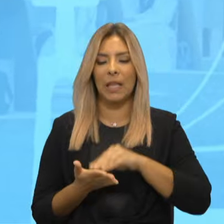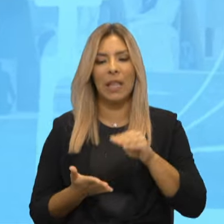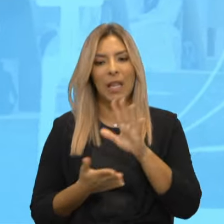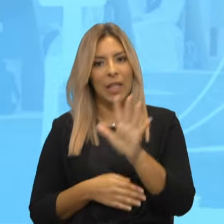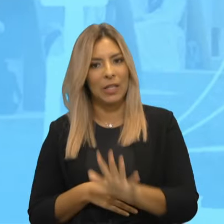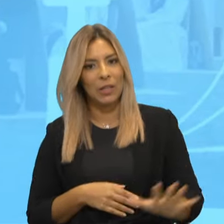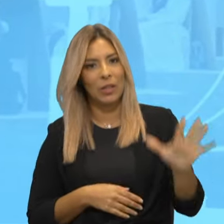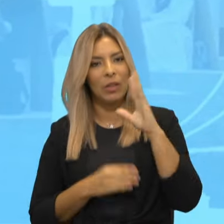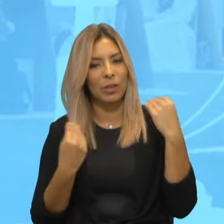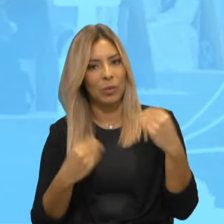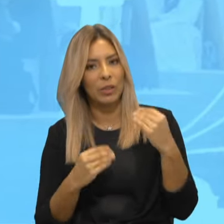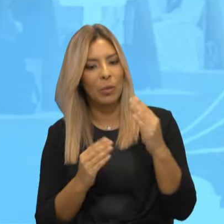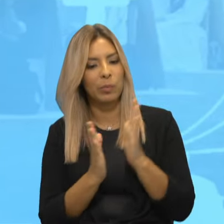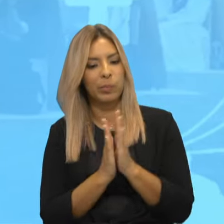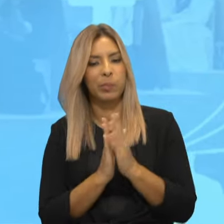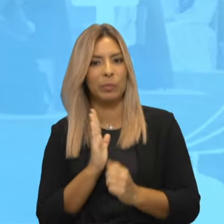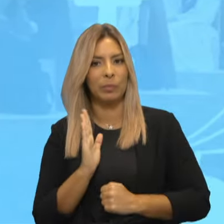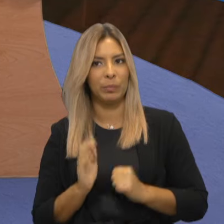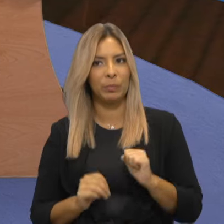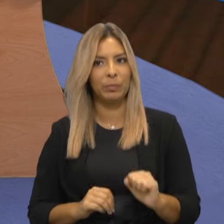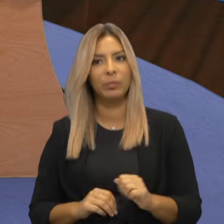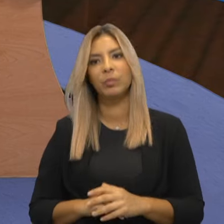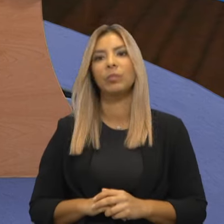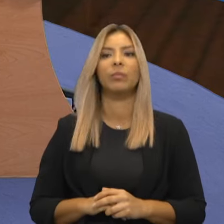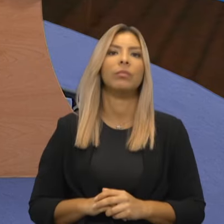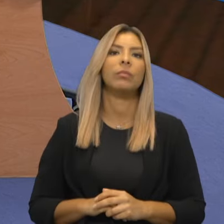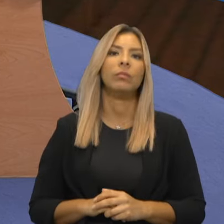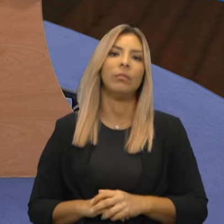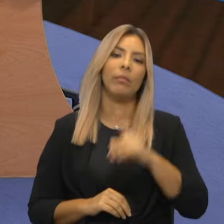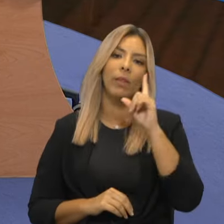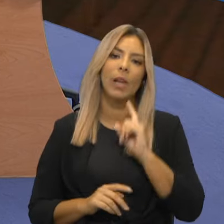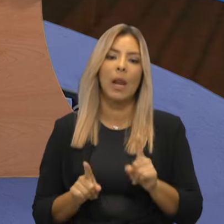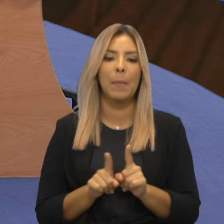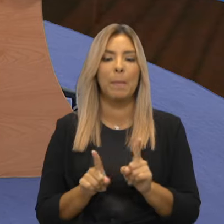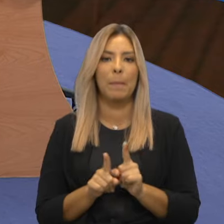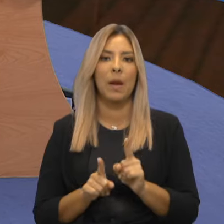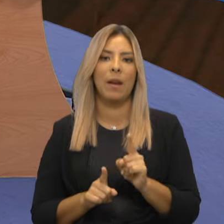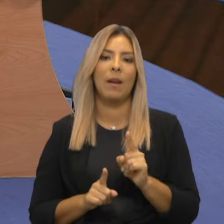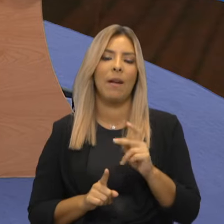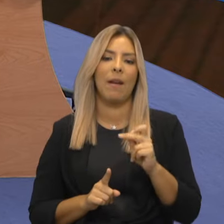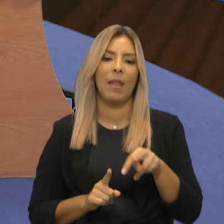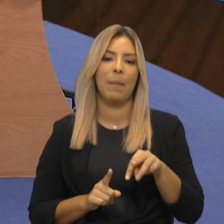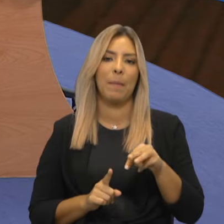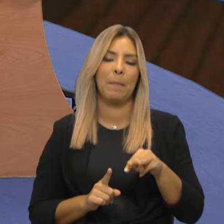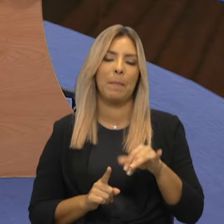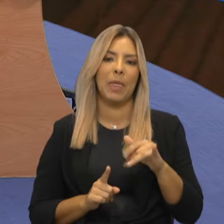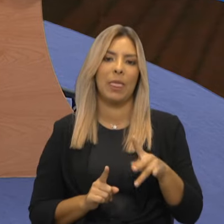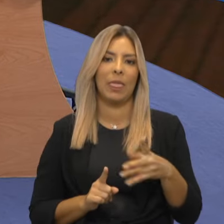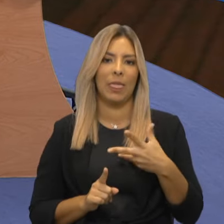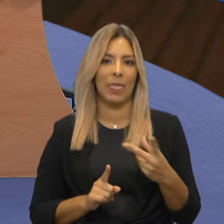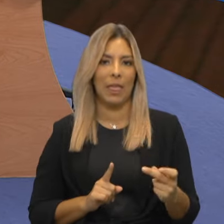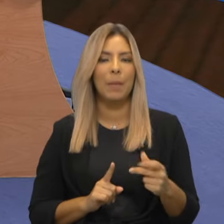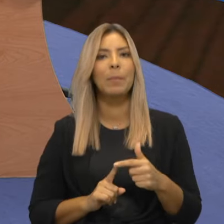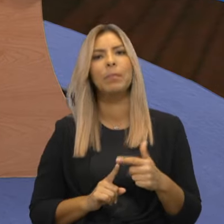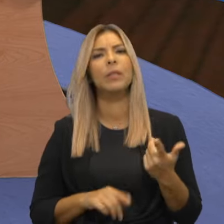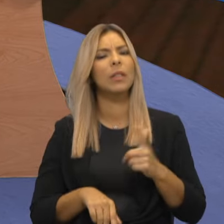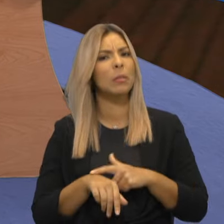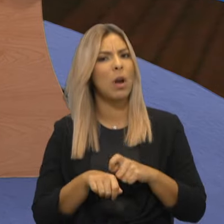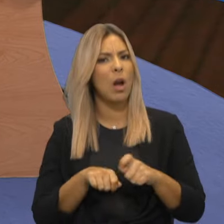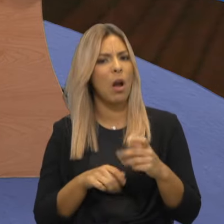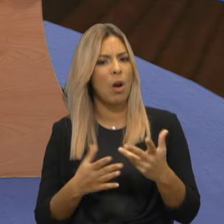Nacional de Educação Cristã. Irmã Arminda Faustino, começava por si, é o momento das inscrições